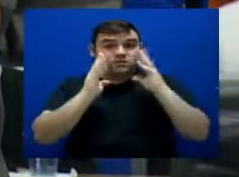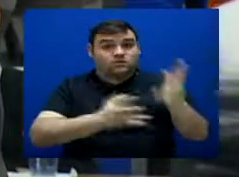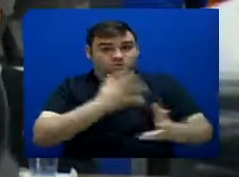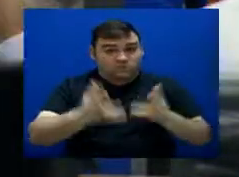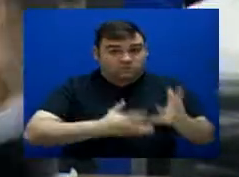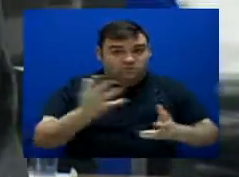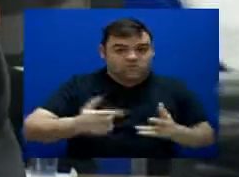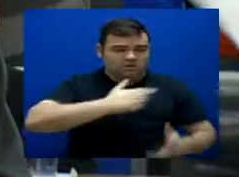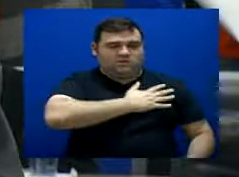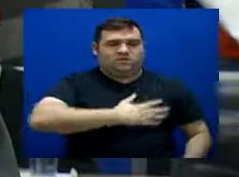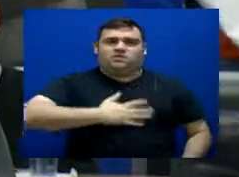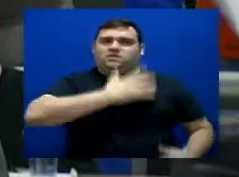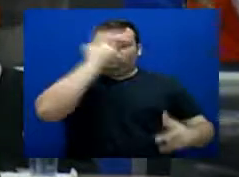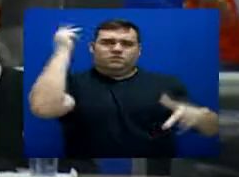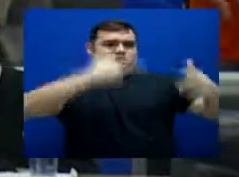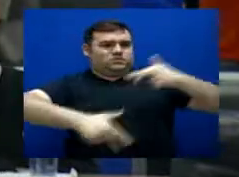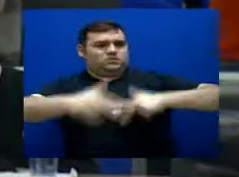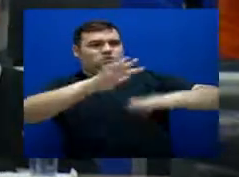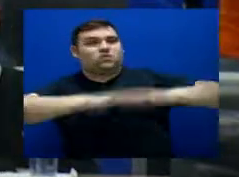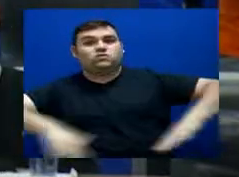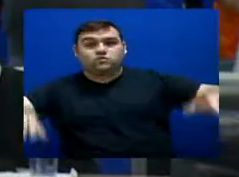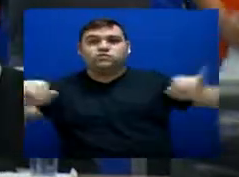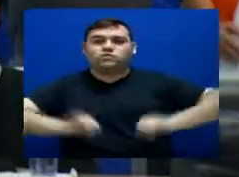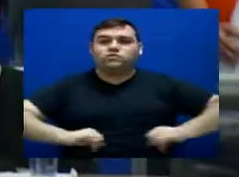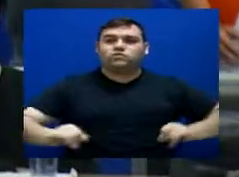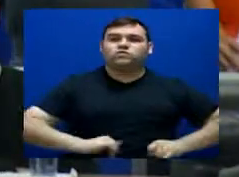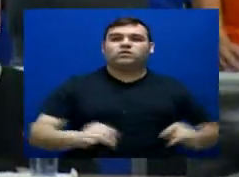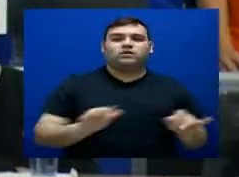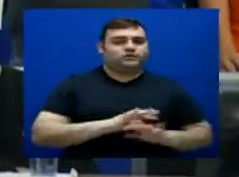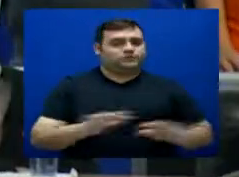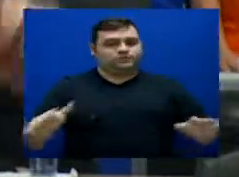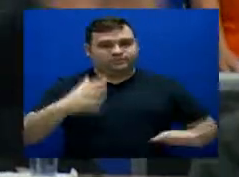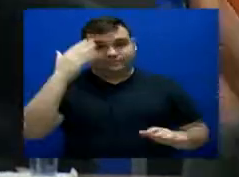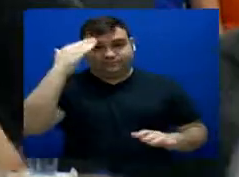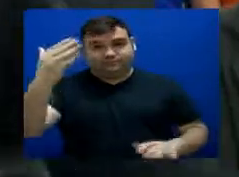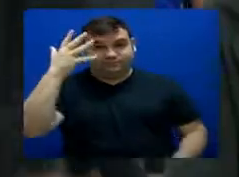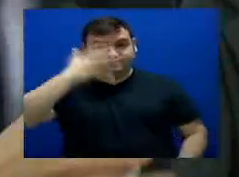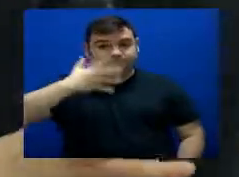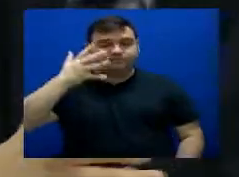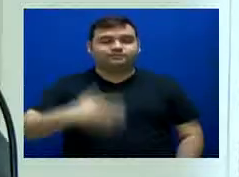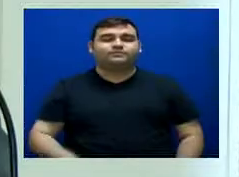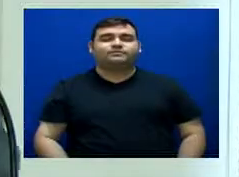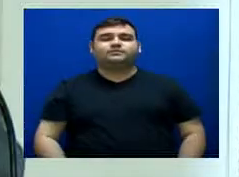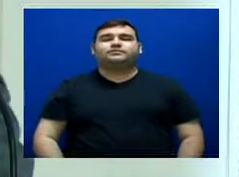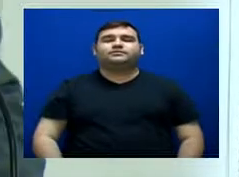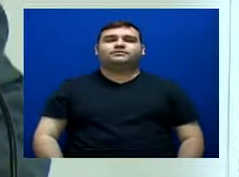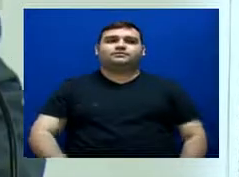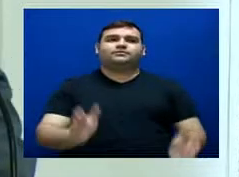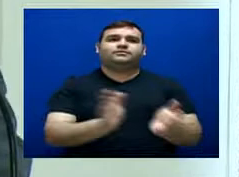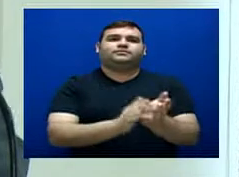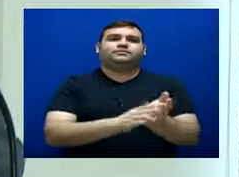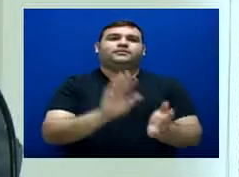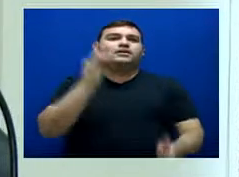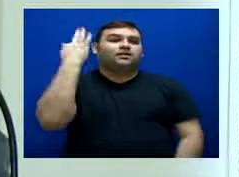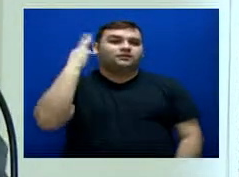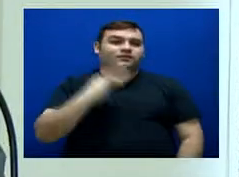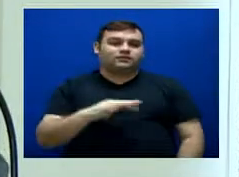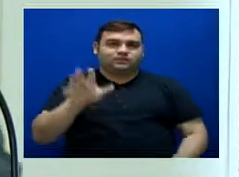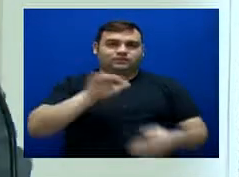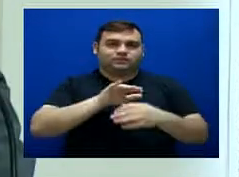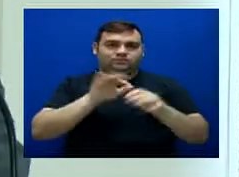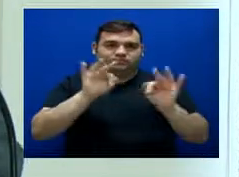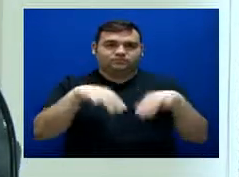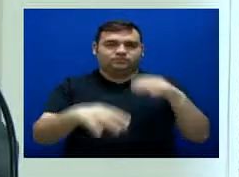a contento dessa população tão sofrida. Belas Obrigado palavras. Pela atenção de todos. Parabéns. Só para a Fernanda